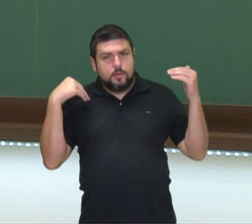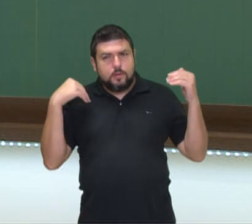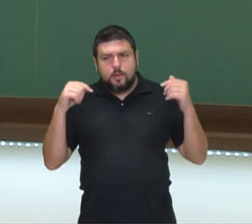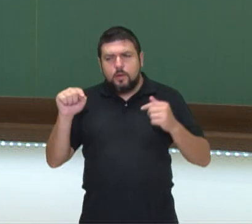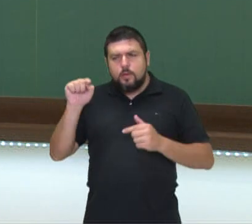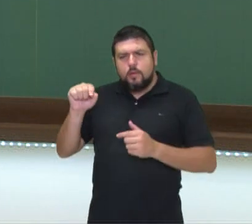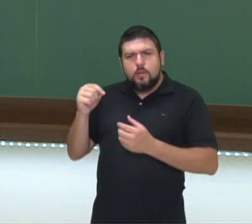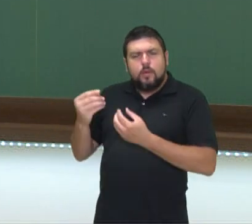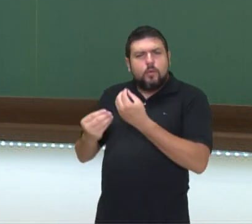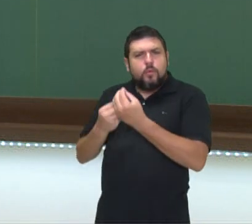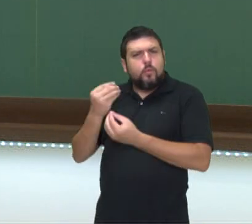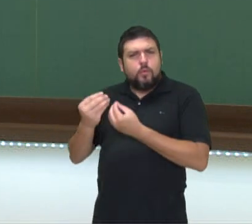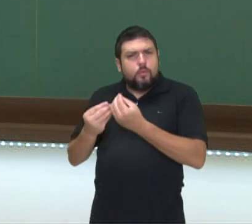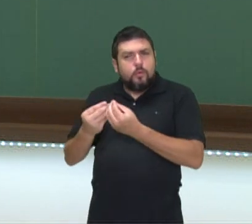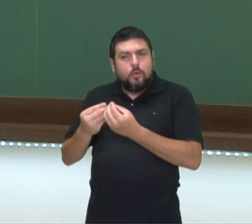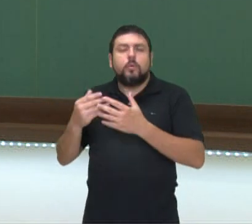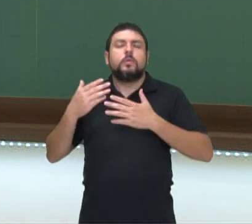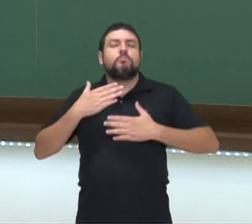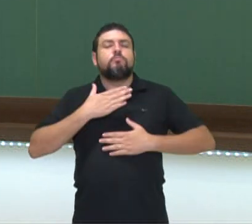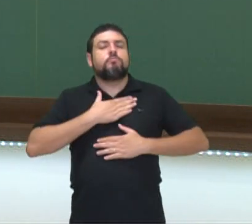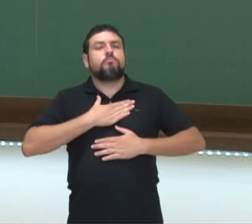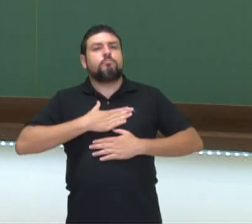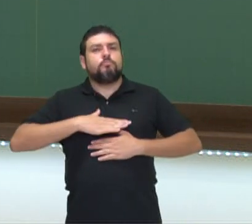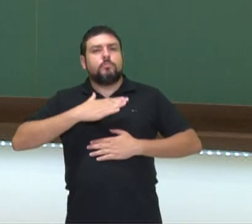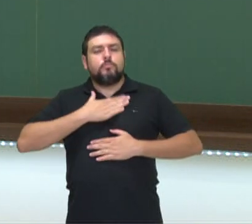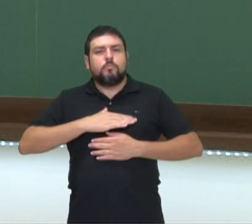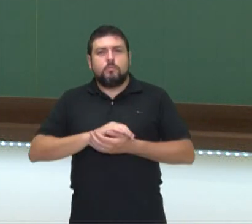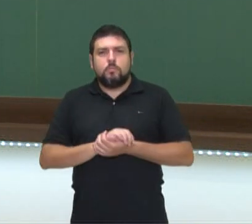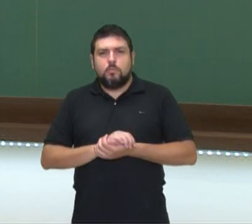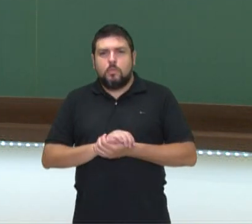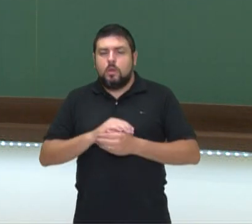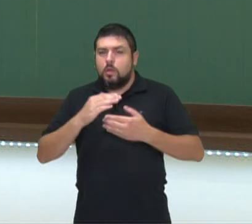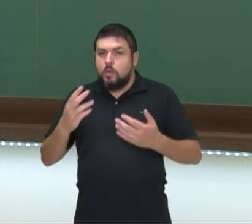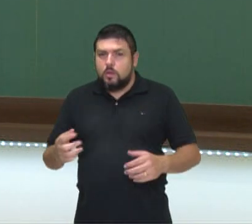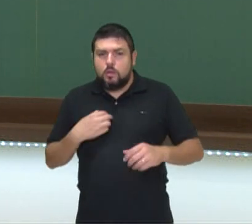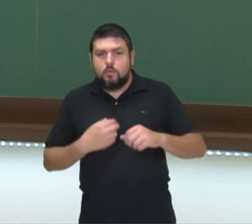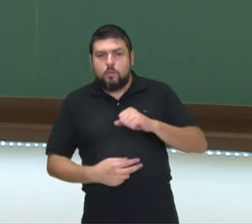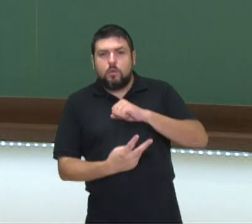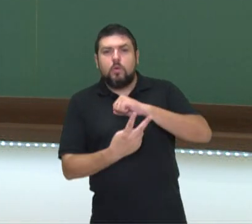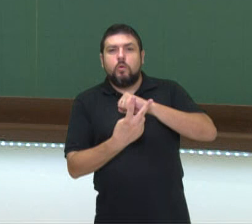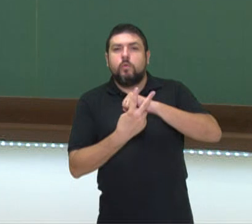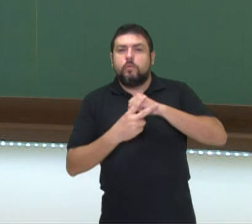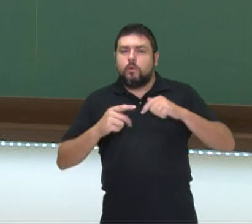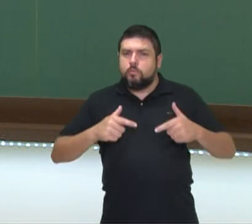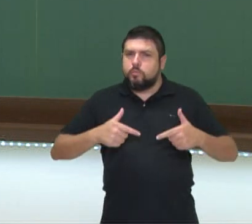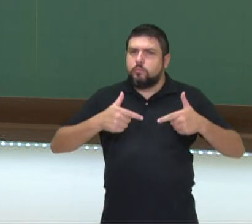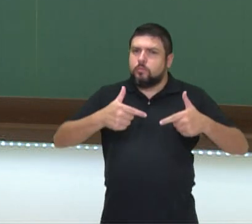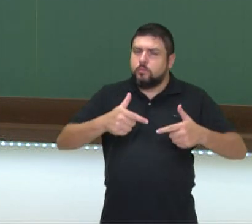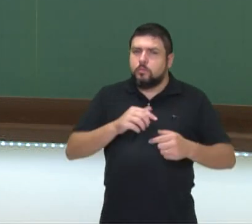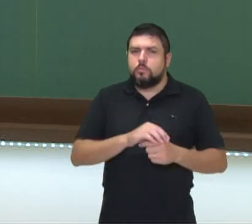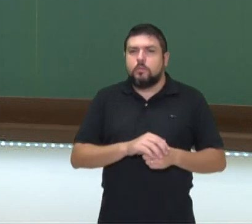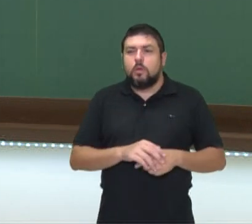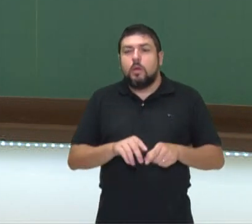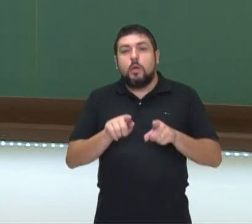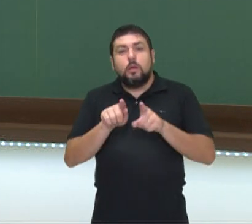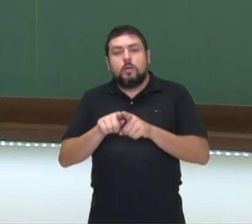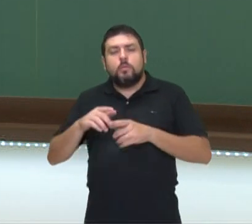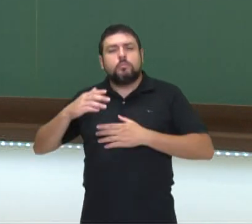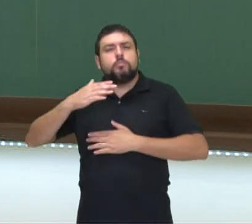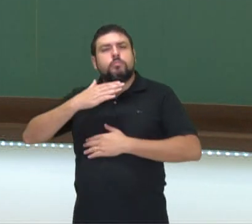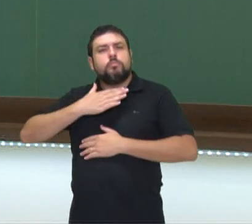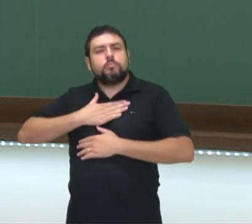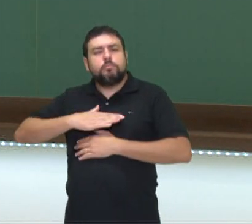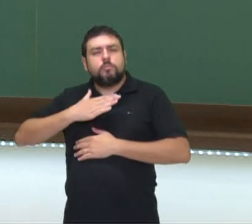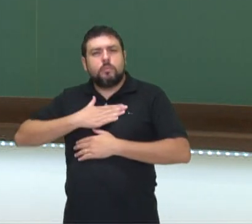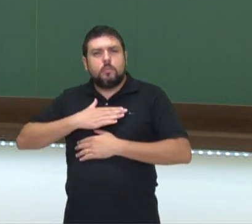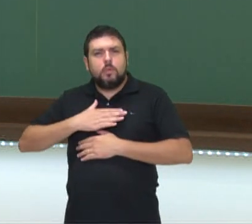verbo nocional, então ele é núcleo nesse predicado. E também temos o tranquilo. O tranquilo, nesse caso,